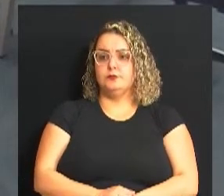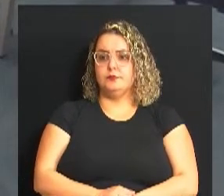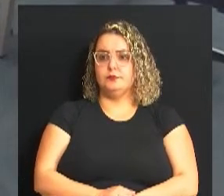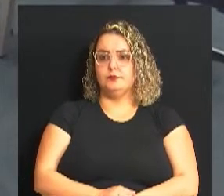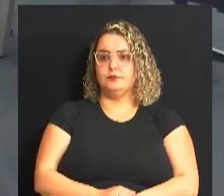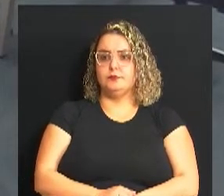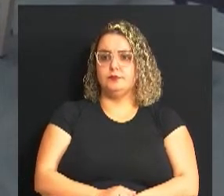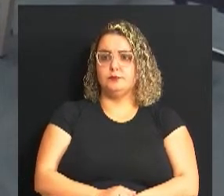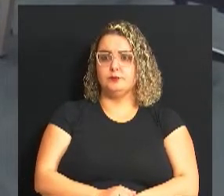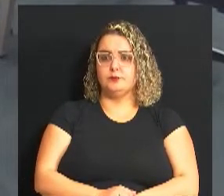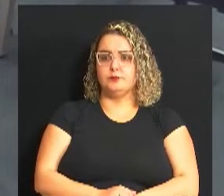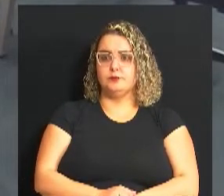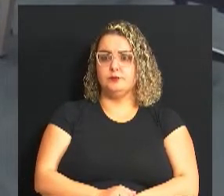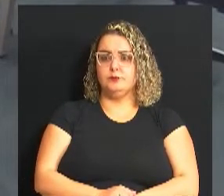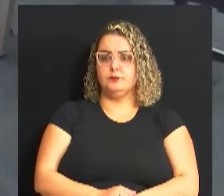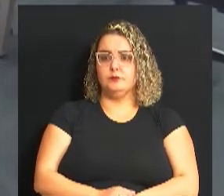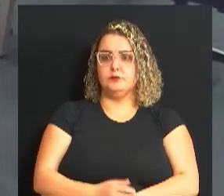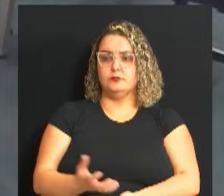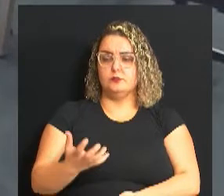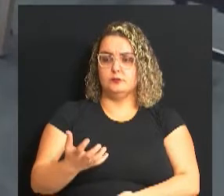Vereadores, eu queria passar a palavra